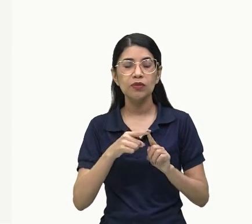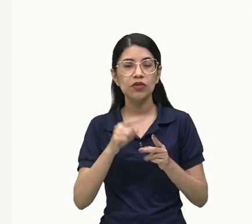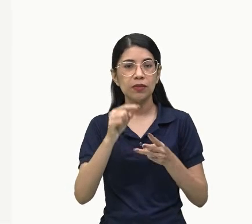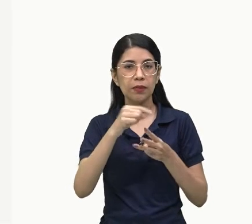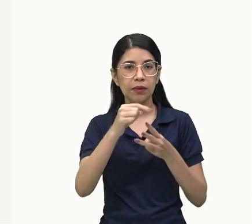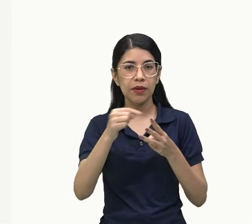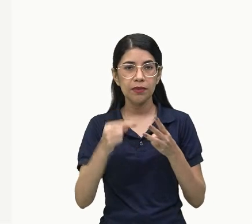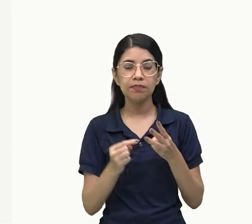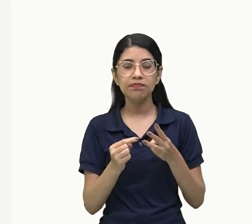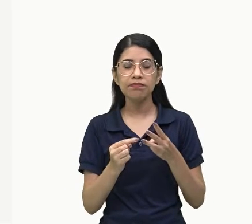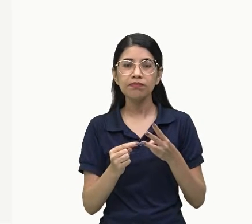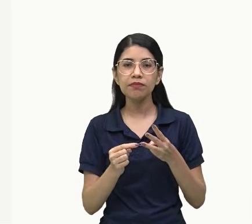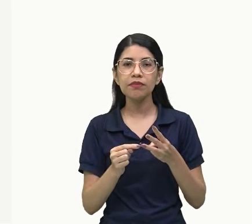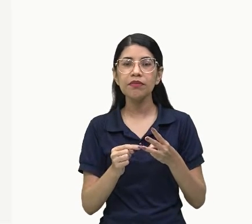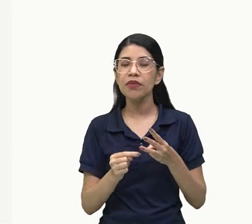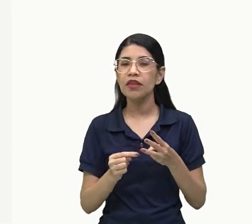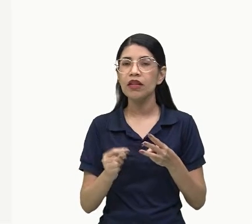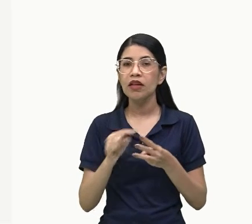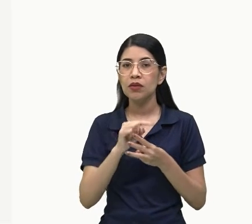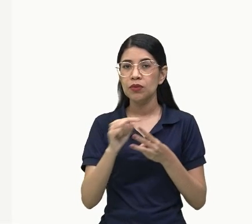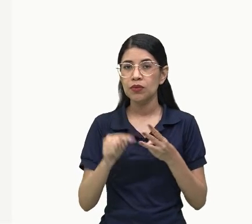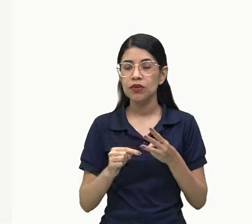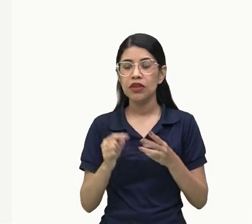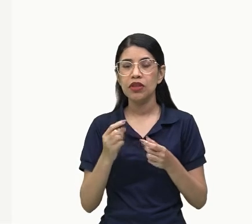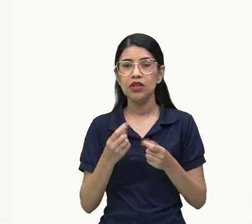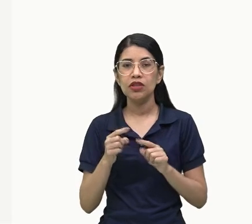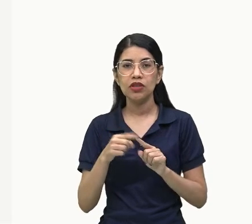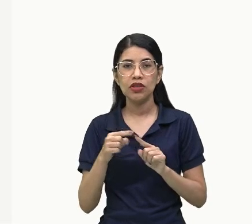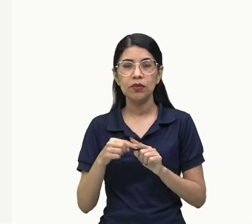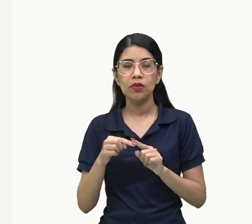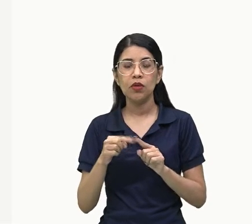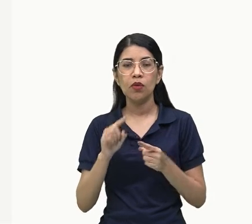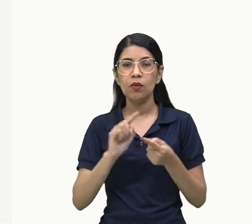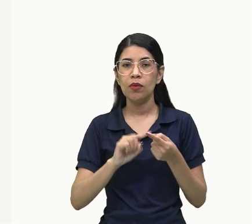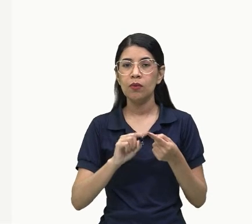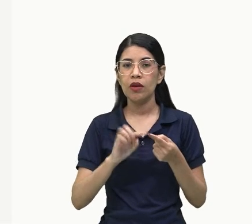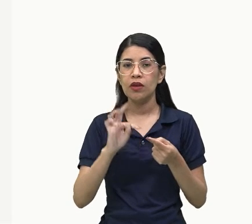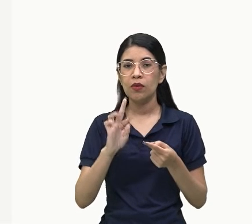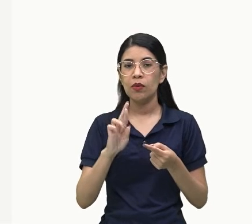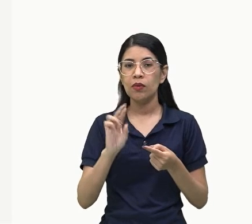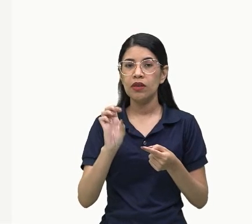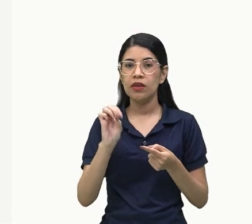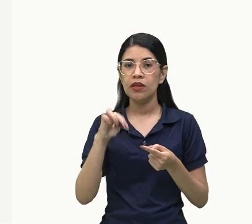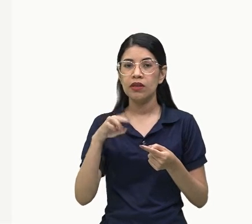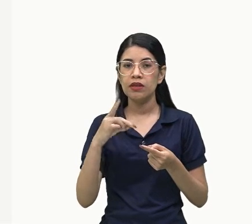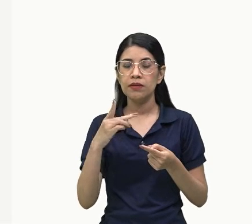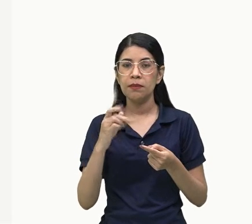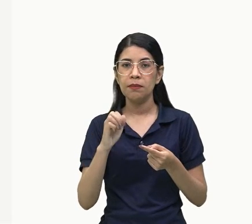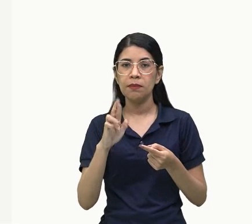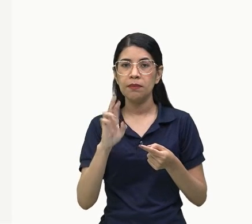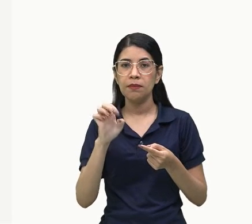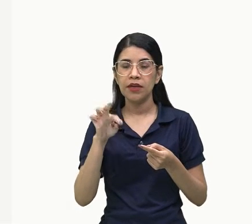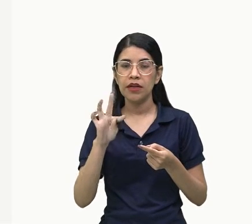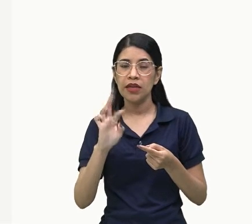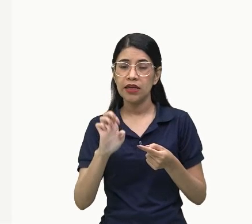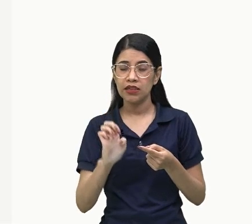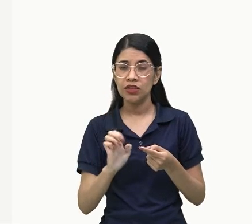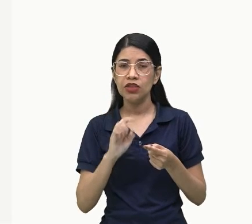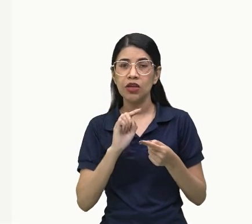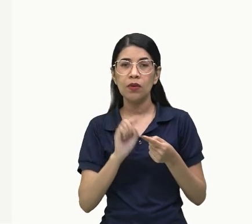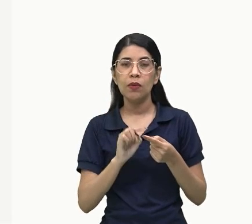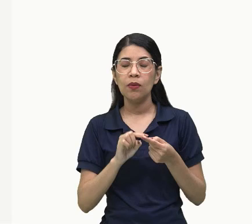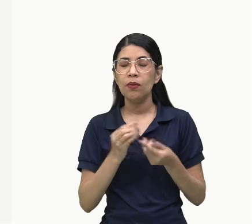classificados em... Aí eu tenho aí o meio transparente. Aqui é o primeiro meio. Esse